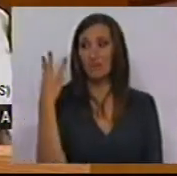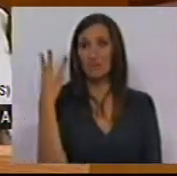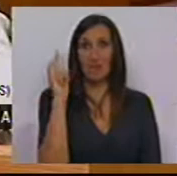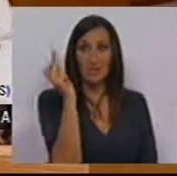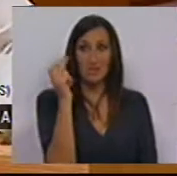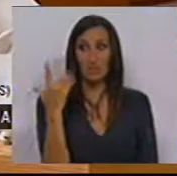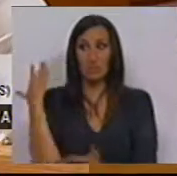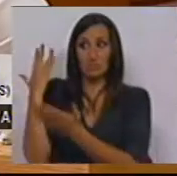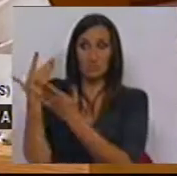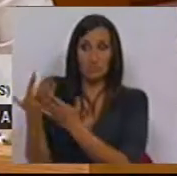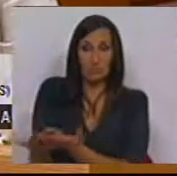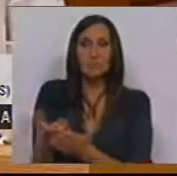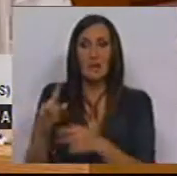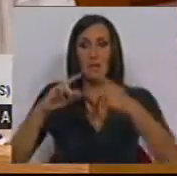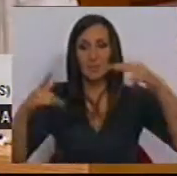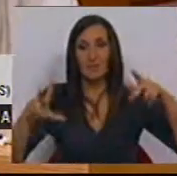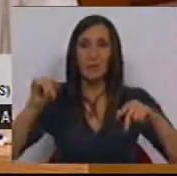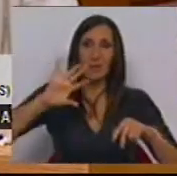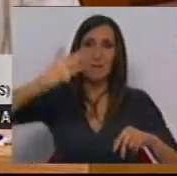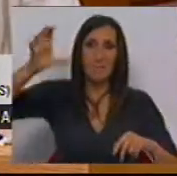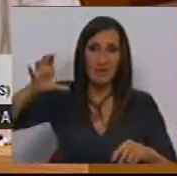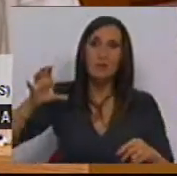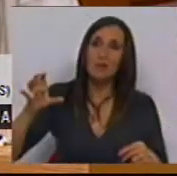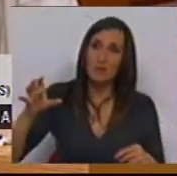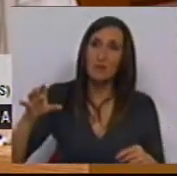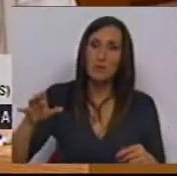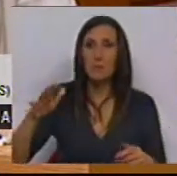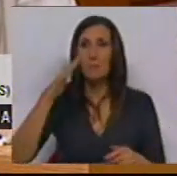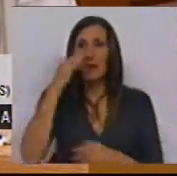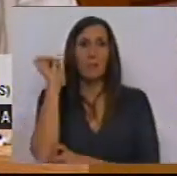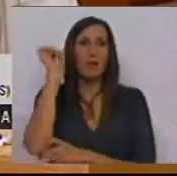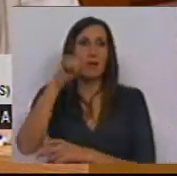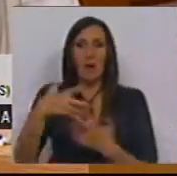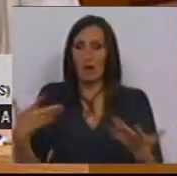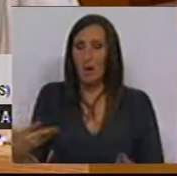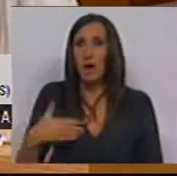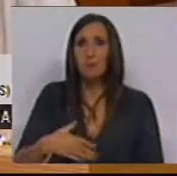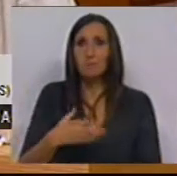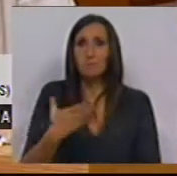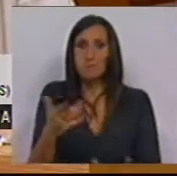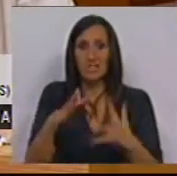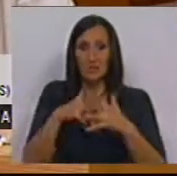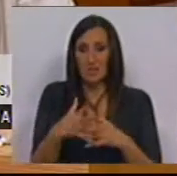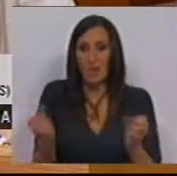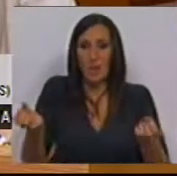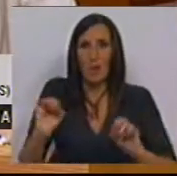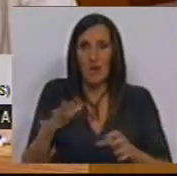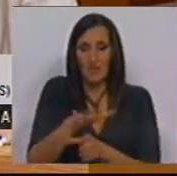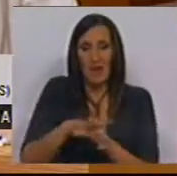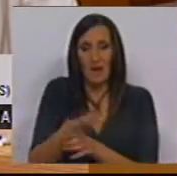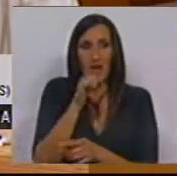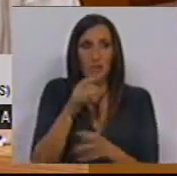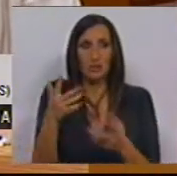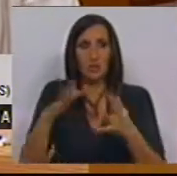3 anos, os municípios e o país foram atirados para um ponto em que, sem reestruturação do setor das